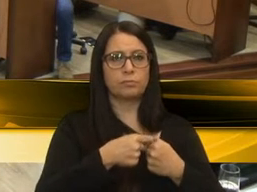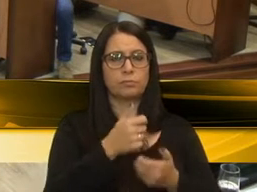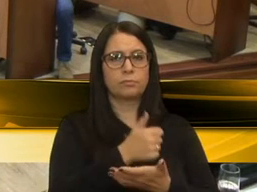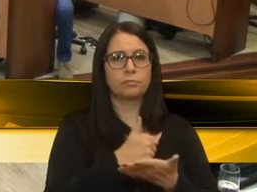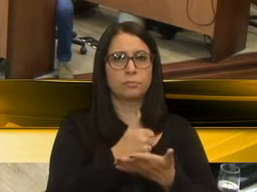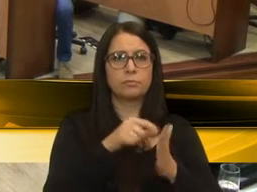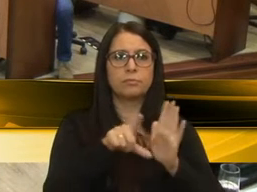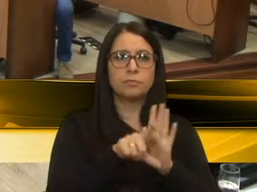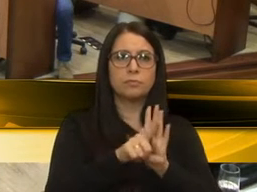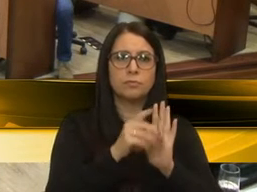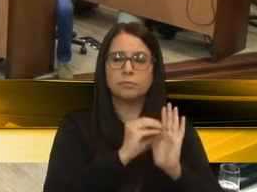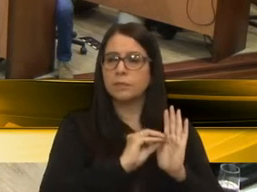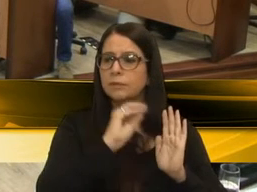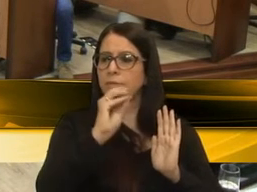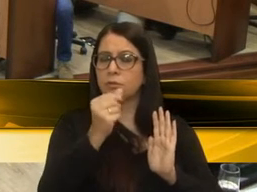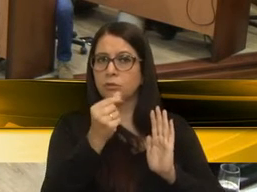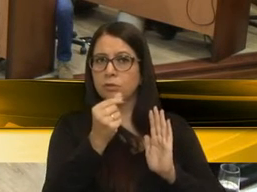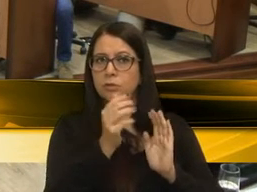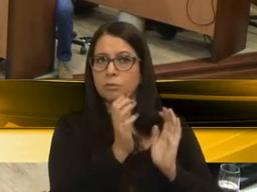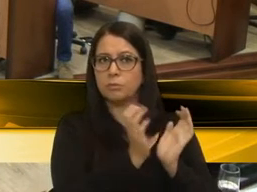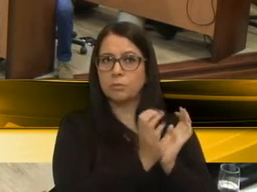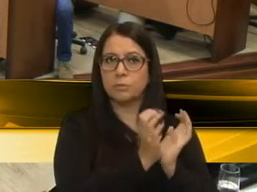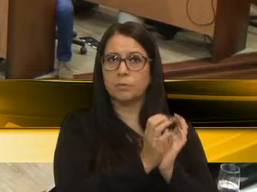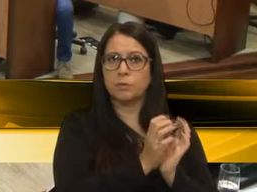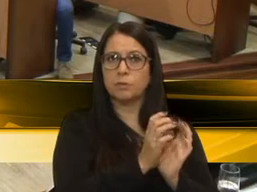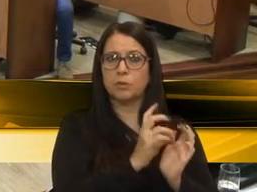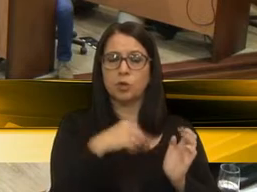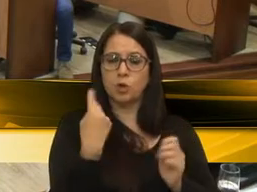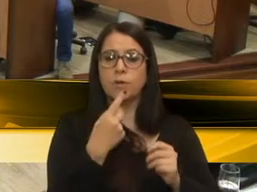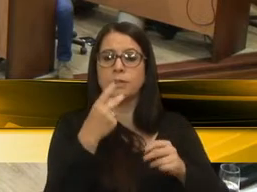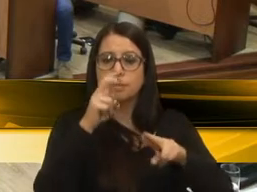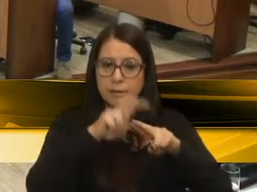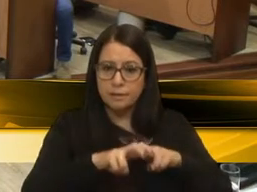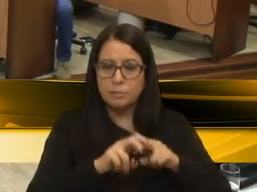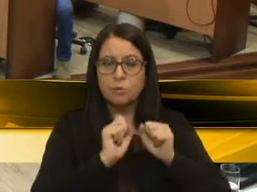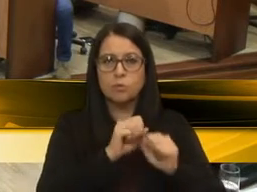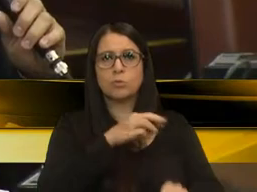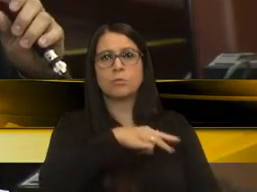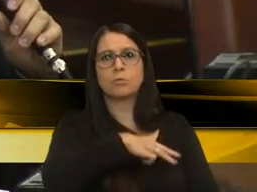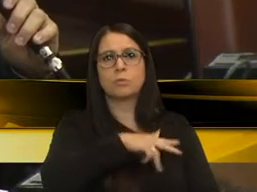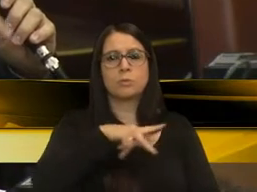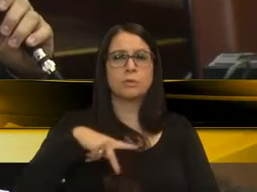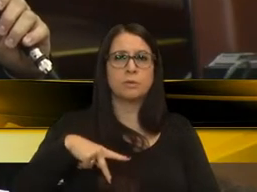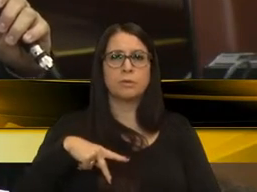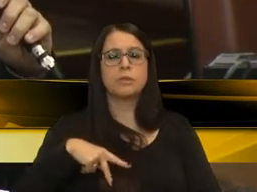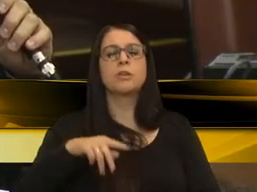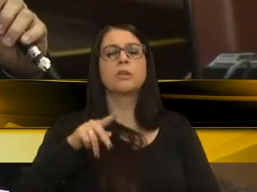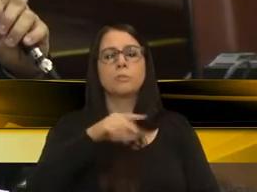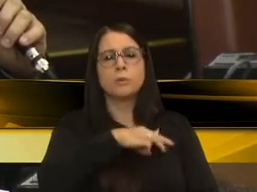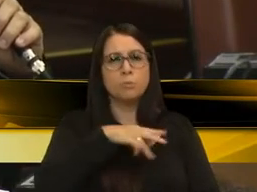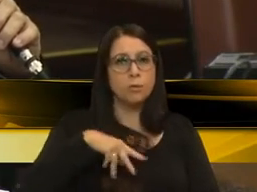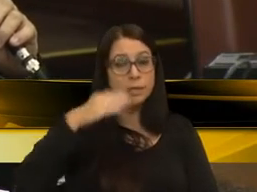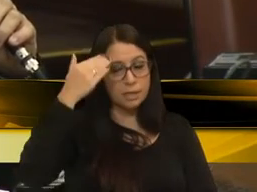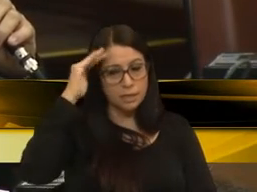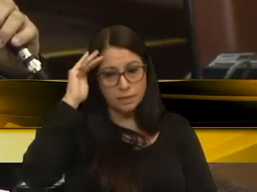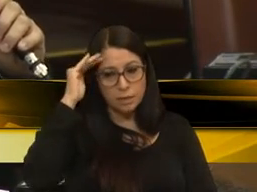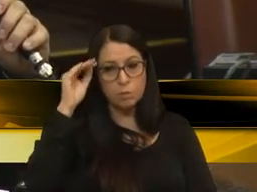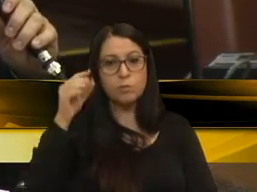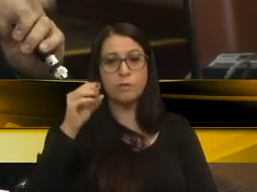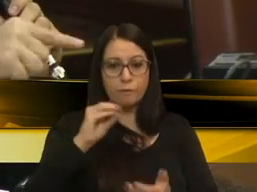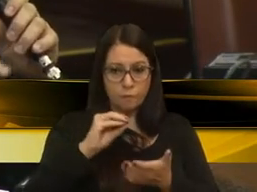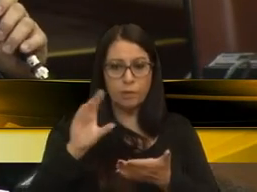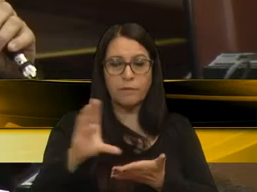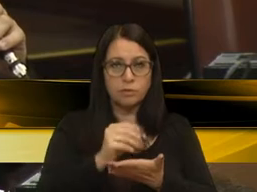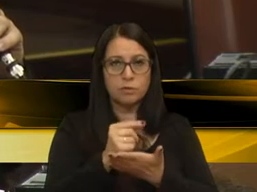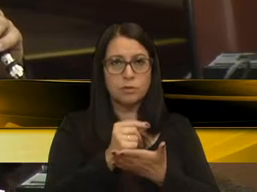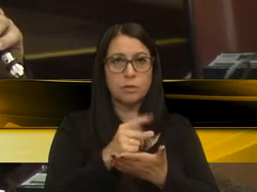na lei para não repassar verbas para a PAI, dizer, nós sentamos com o Ministério Público, e o Ministério Público entendeu que é importante nós repassar dinheiro para a PAI e